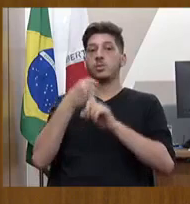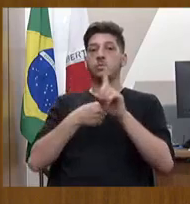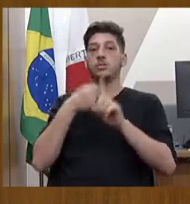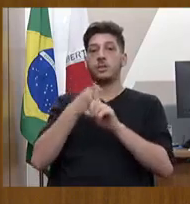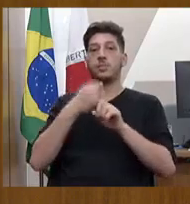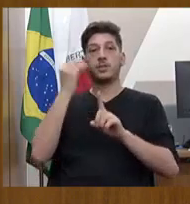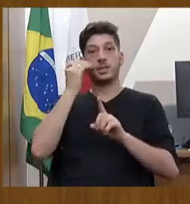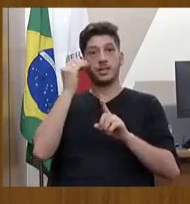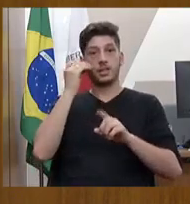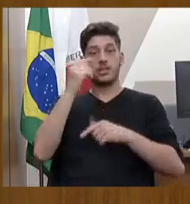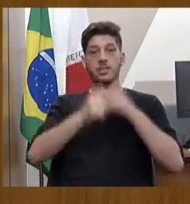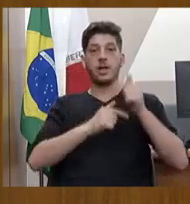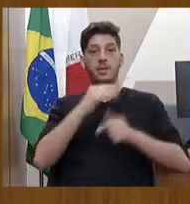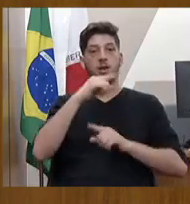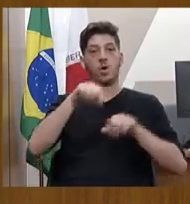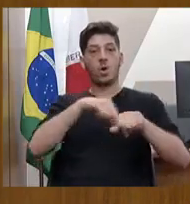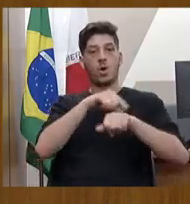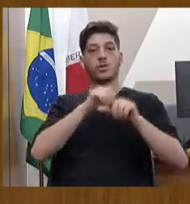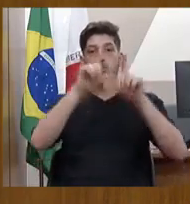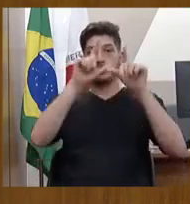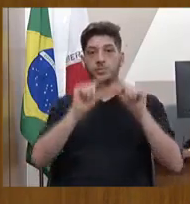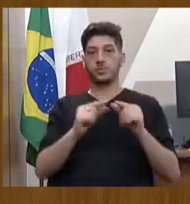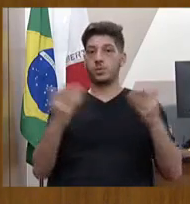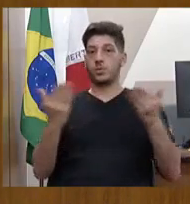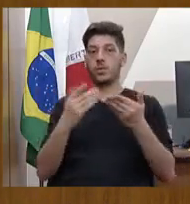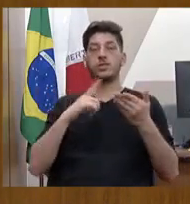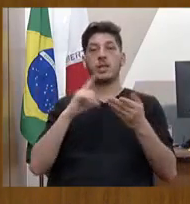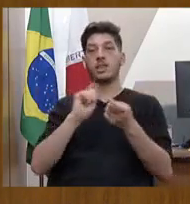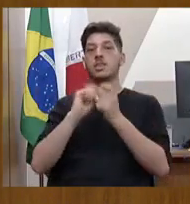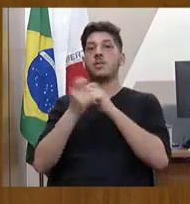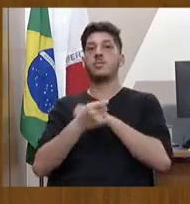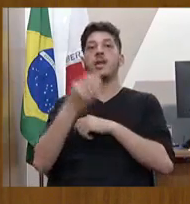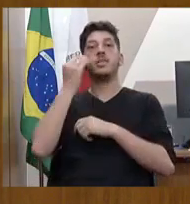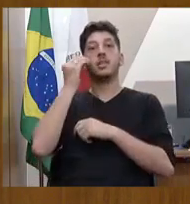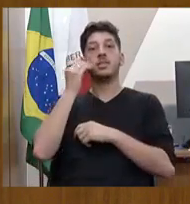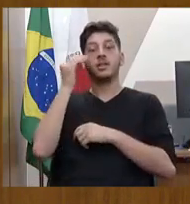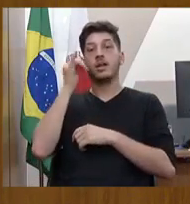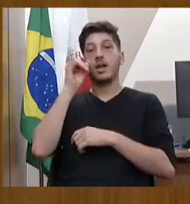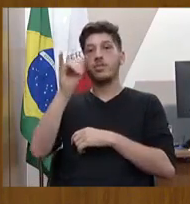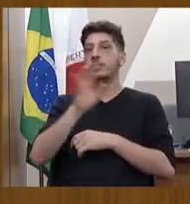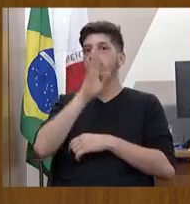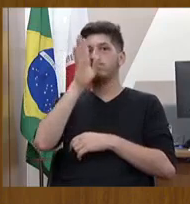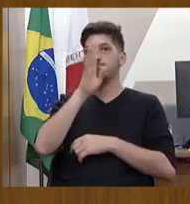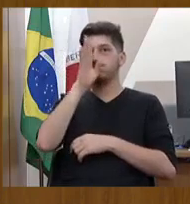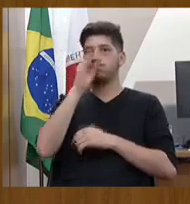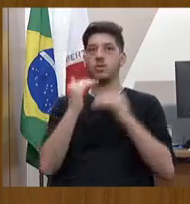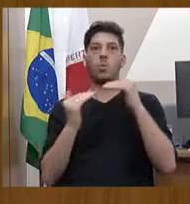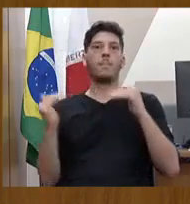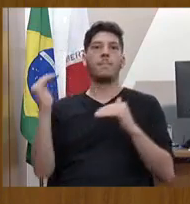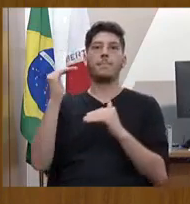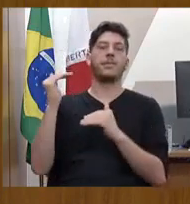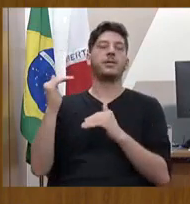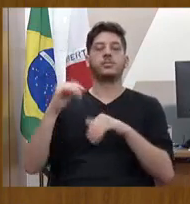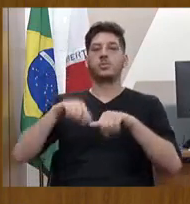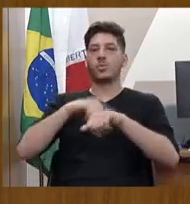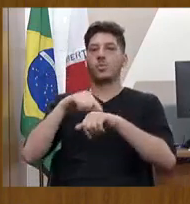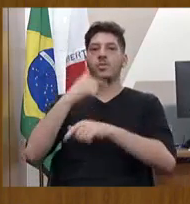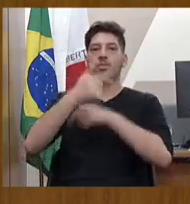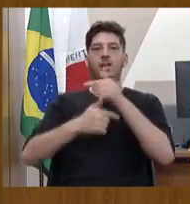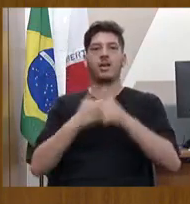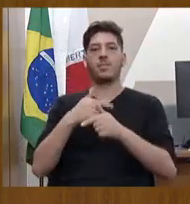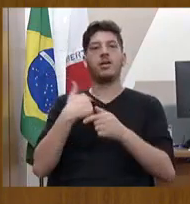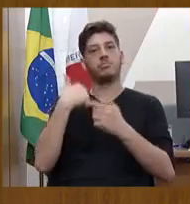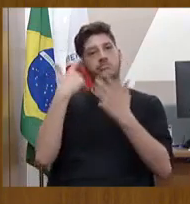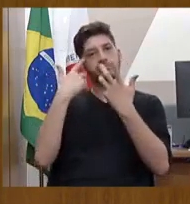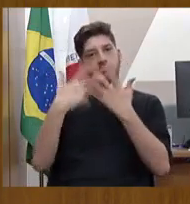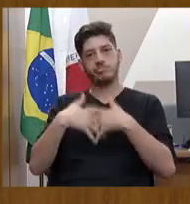carga horária e hoje ele passa para adequação de não ter um excesso de carga horária isso me fez naquele momento refletir que o acidente